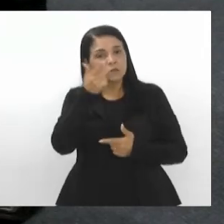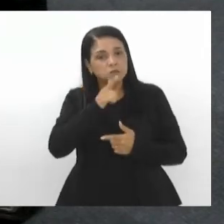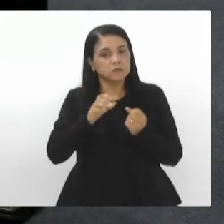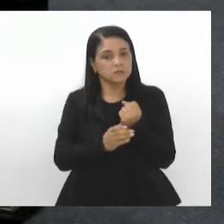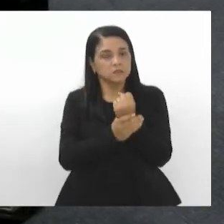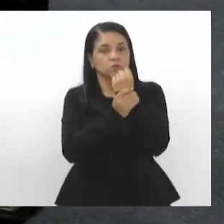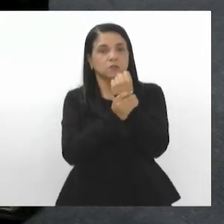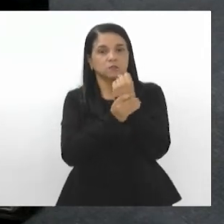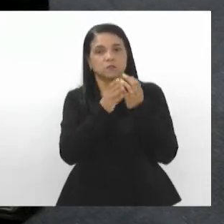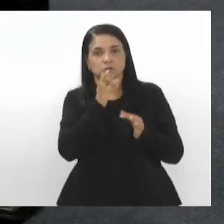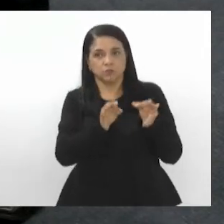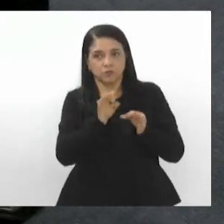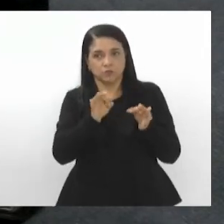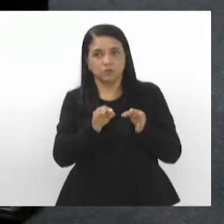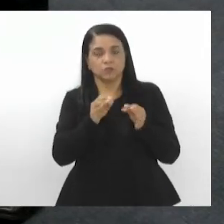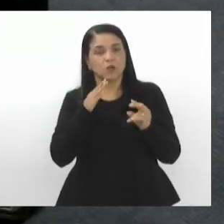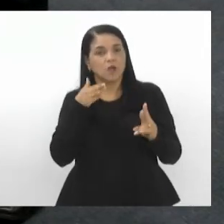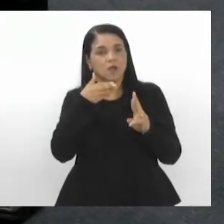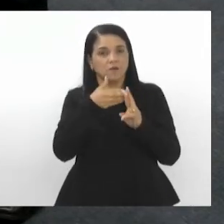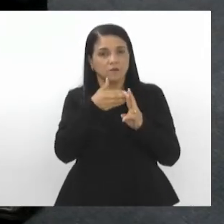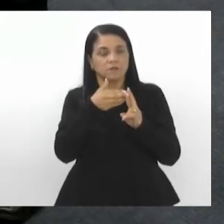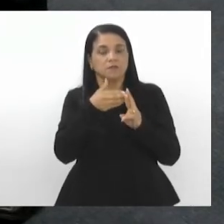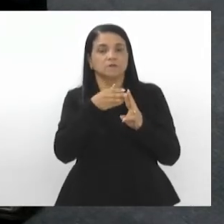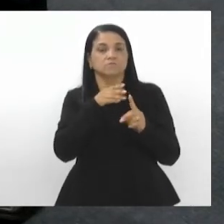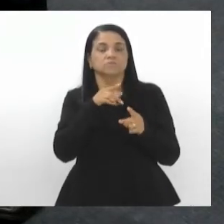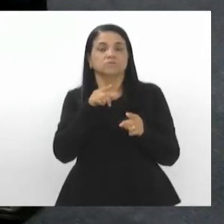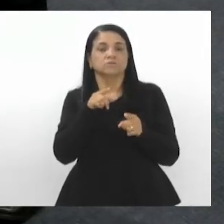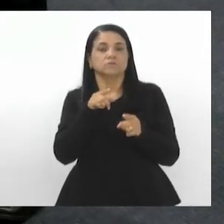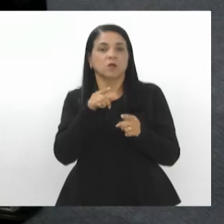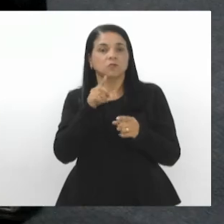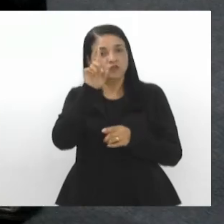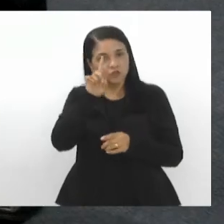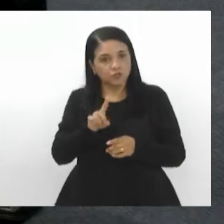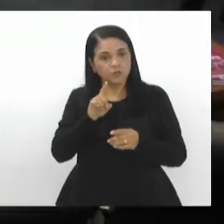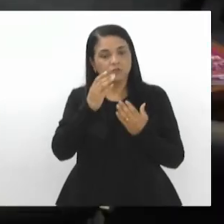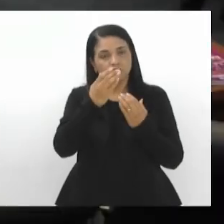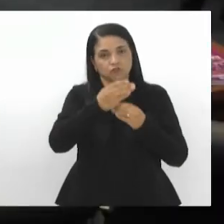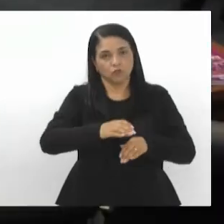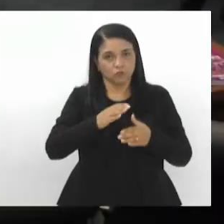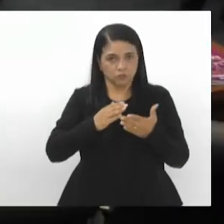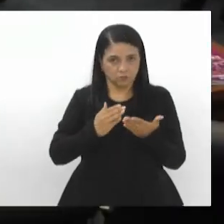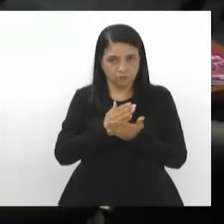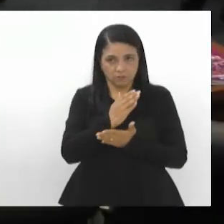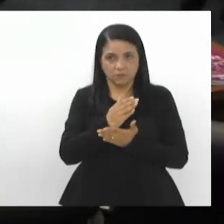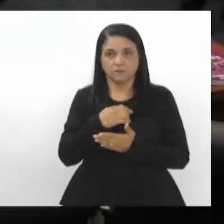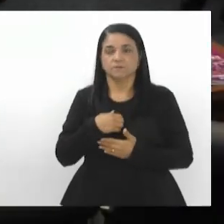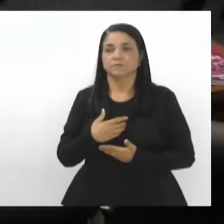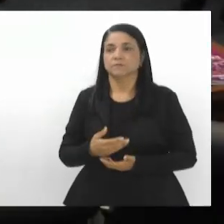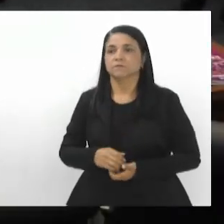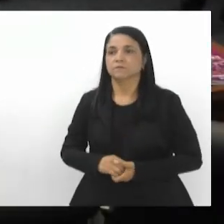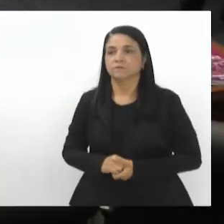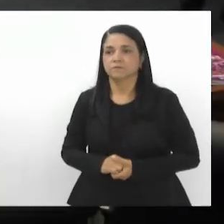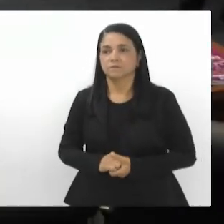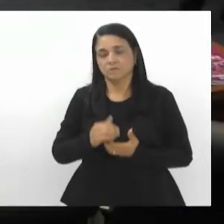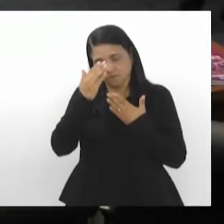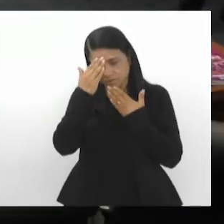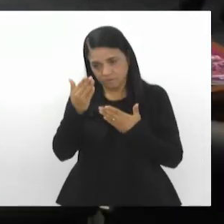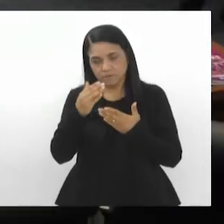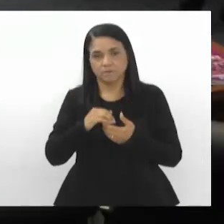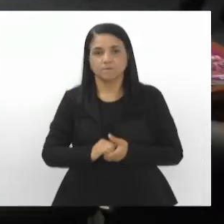segurança jurídica no que se refere ao direito de expectativa dos concursantes da Polícia Civil. Muito obrigado. Eu não chamo.